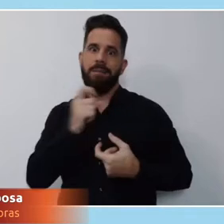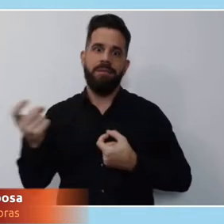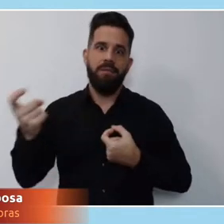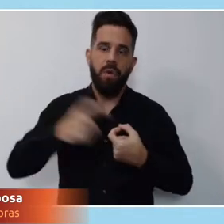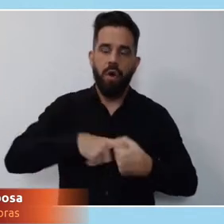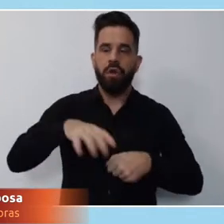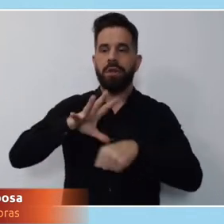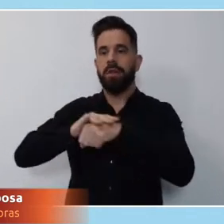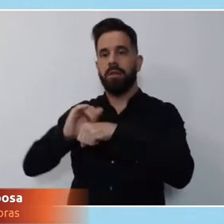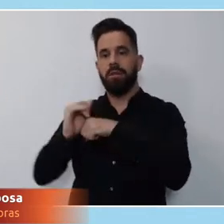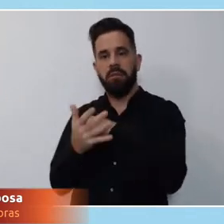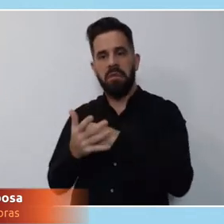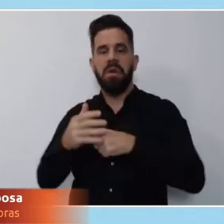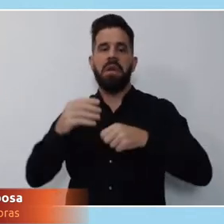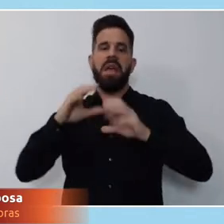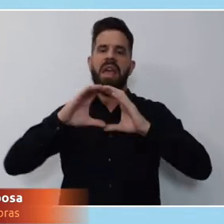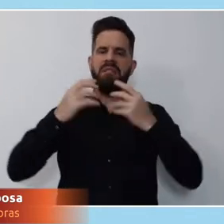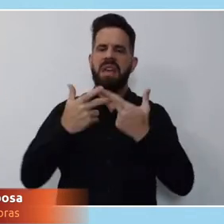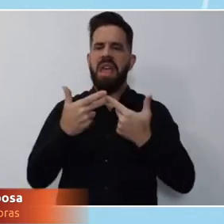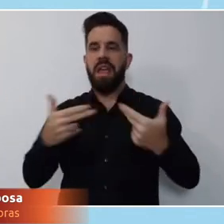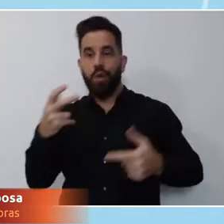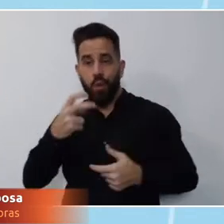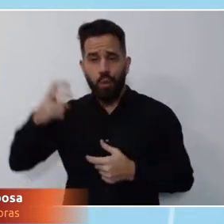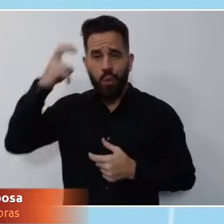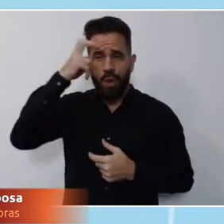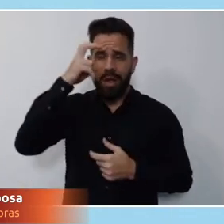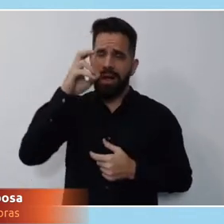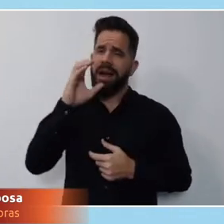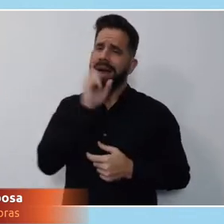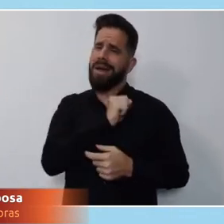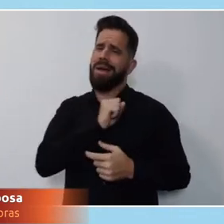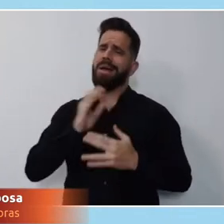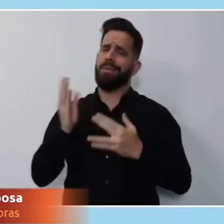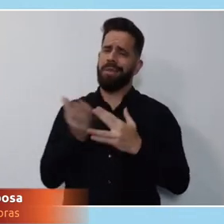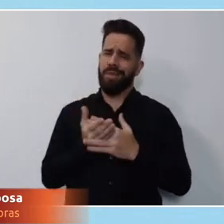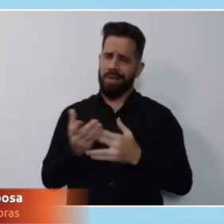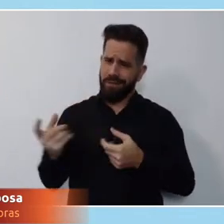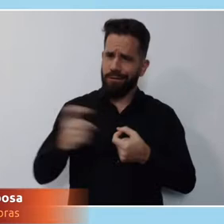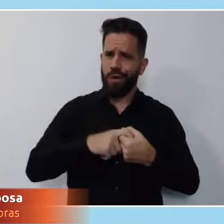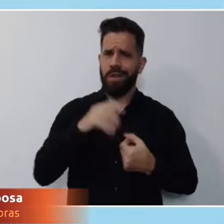acontecendo na cidade. Não sai daí porque o nosso intervalo é bem rapidinho.